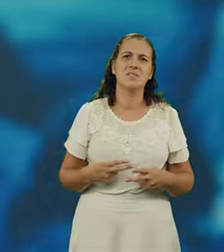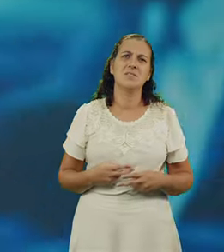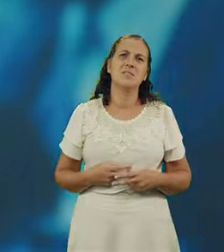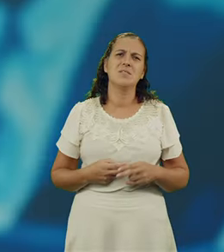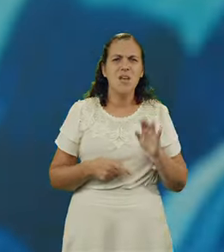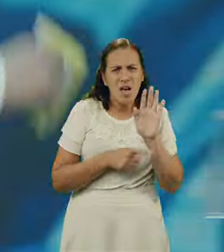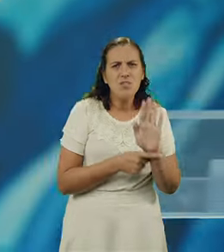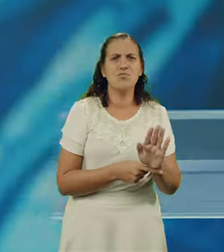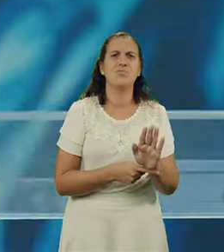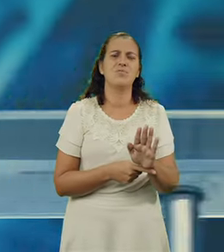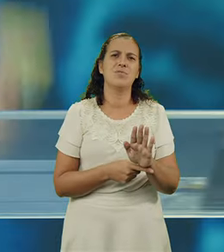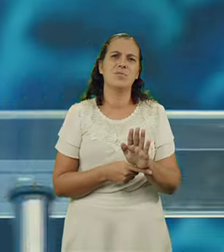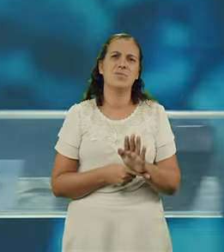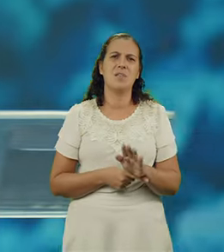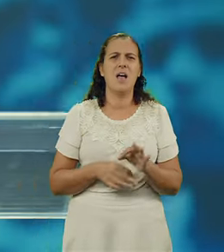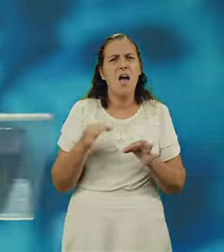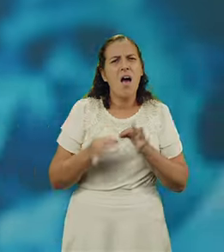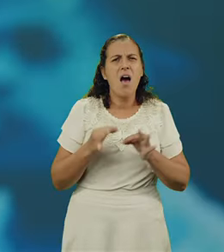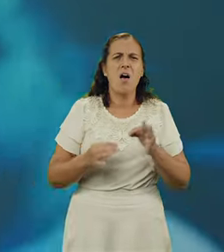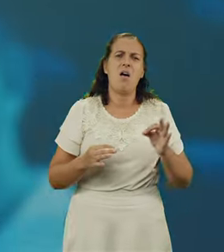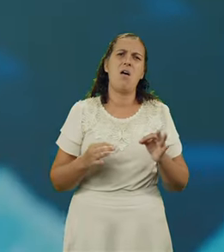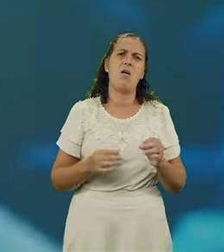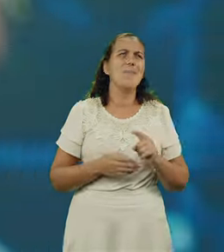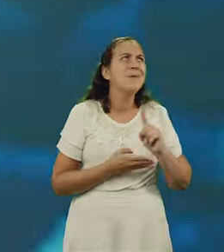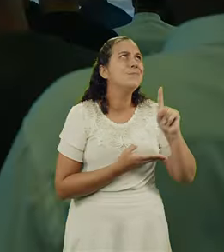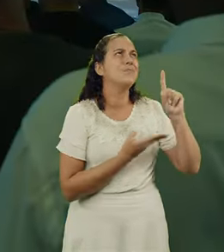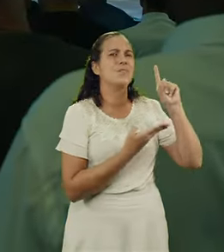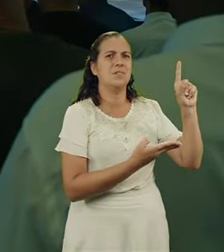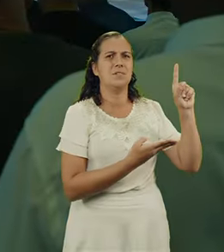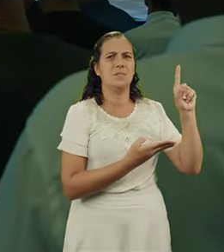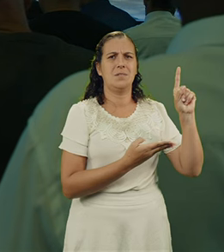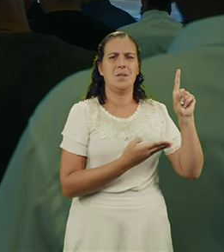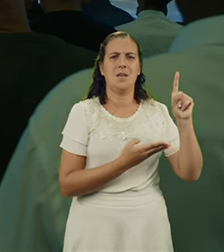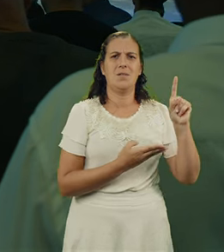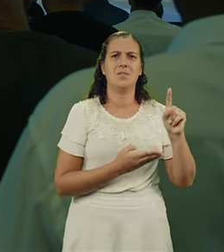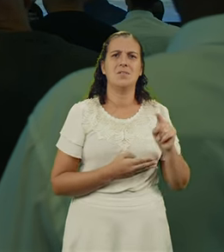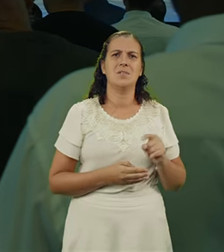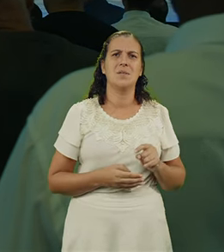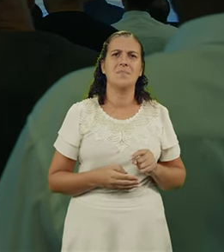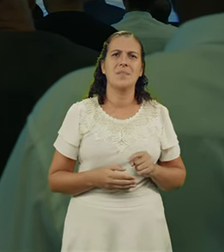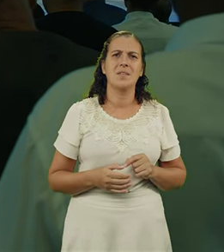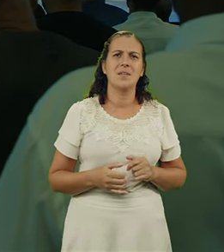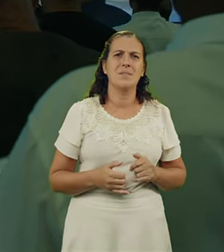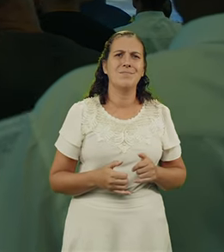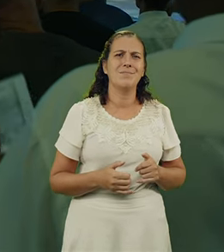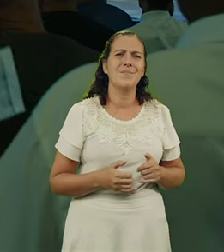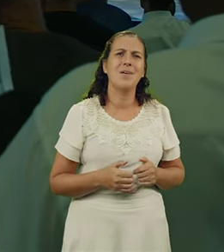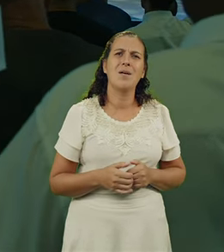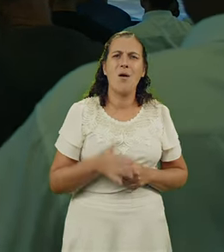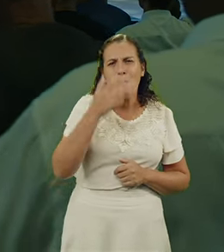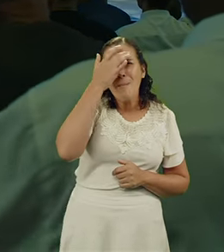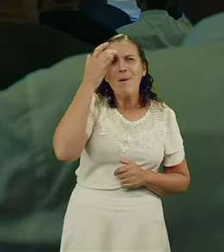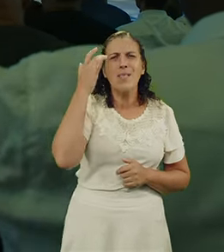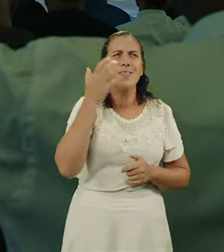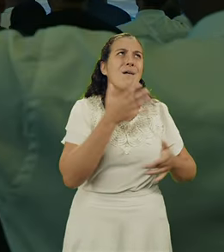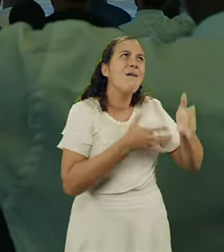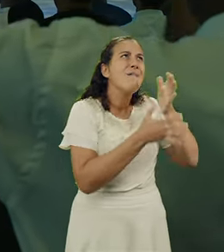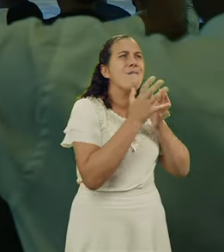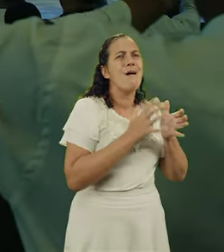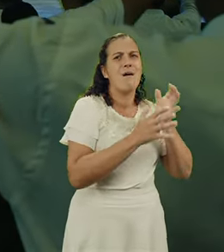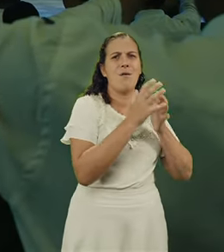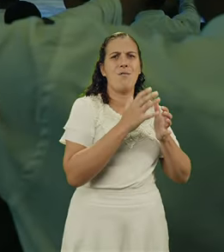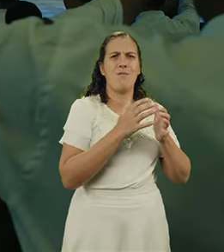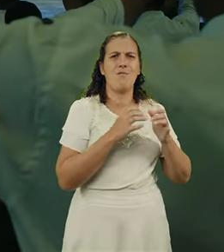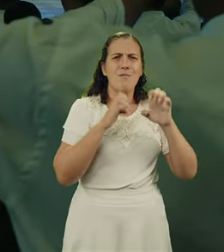sentar nessa cadeira, vai ouvir a pregação do Evangelho, vai ser salva. Pega aí, levanta. Deixa eu ver os homens do reino, os homens de